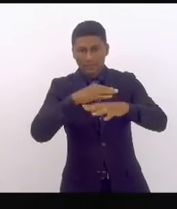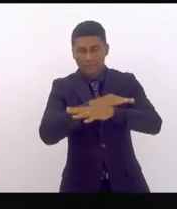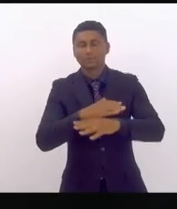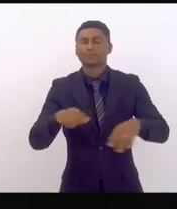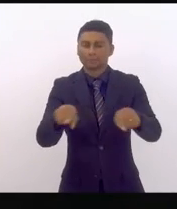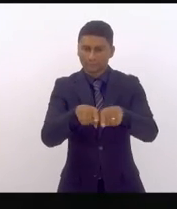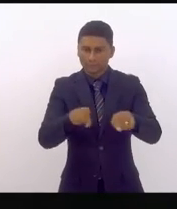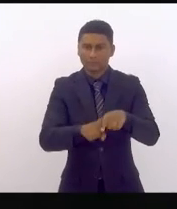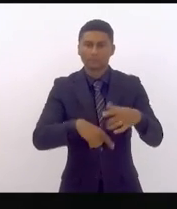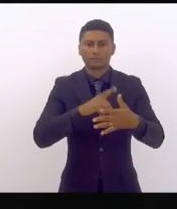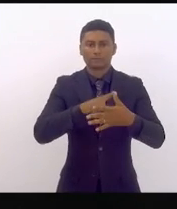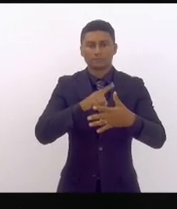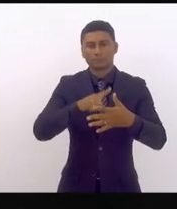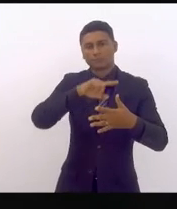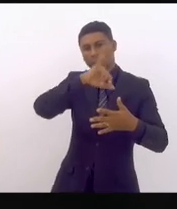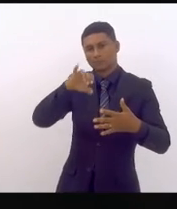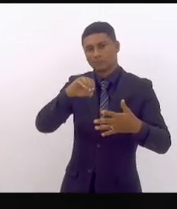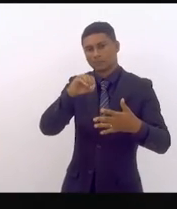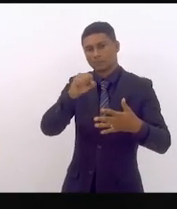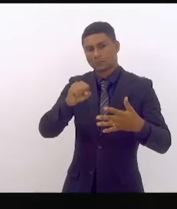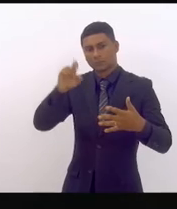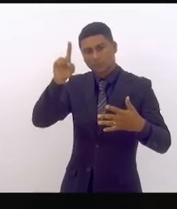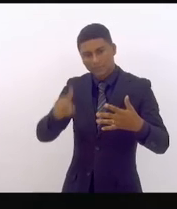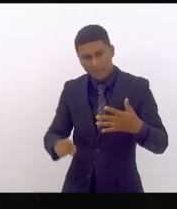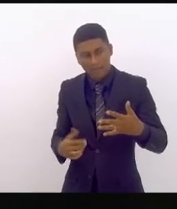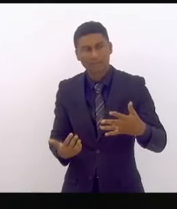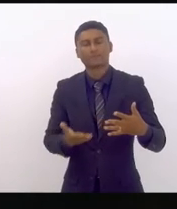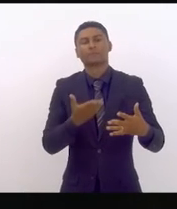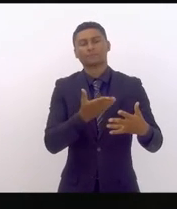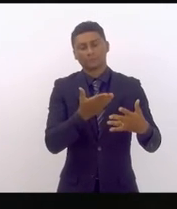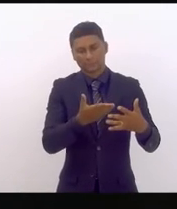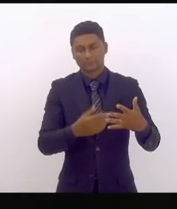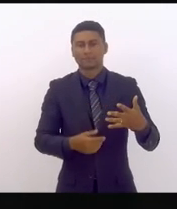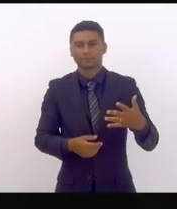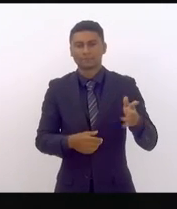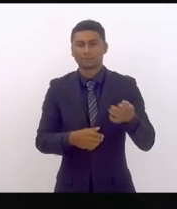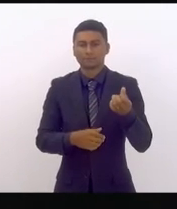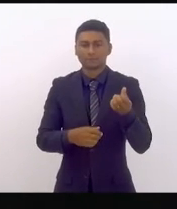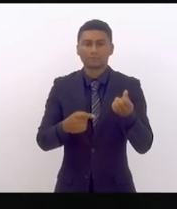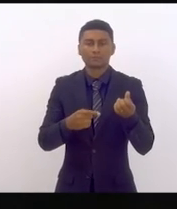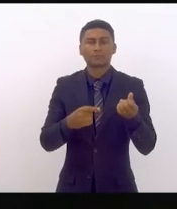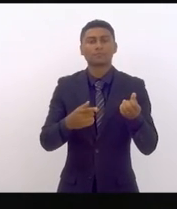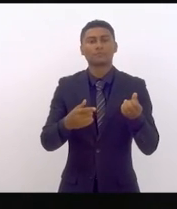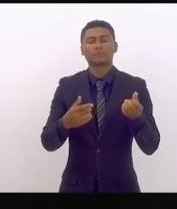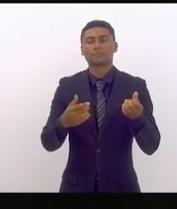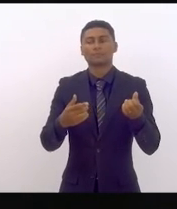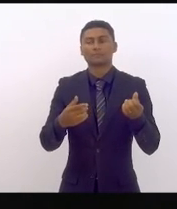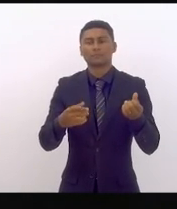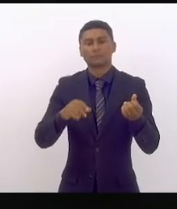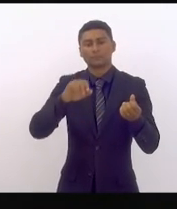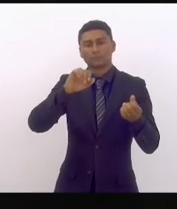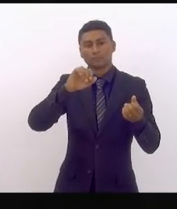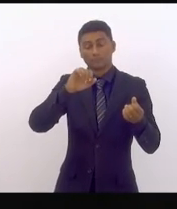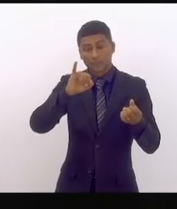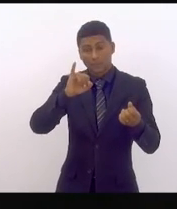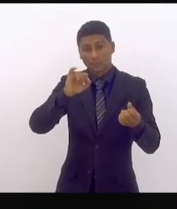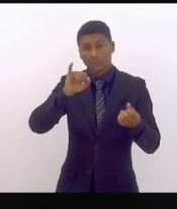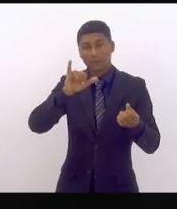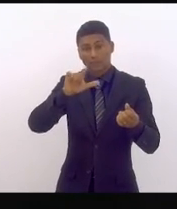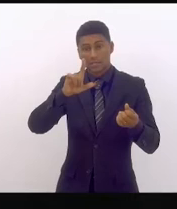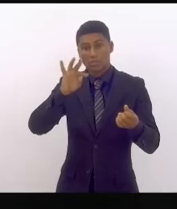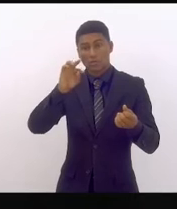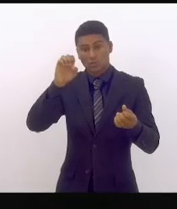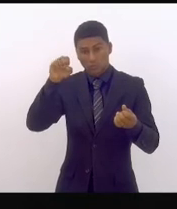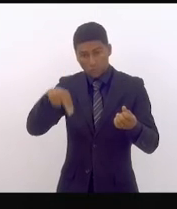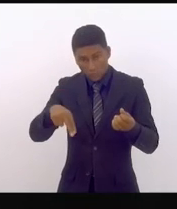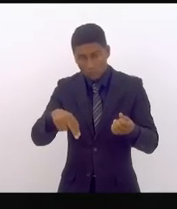Carrapato José do Patrocínio lá em cima no bairro José Bonifácio entregamos o Hilton Gama na Vila